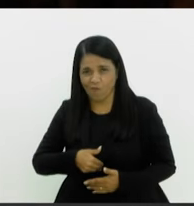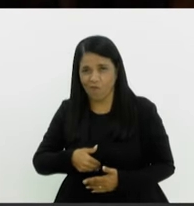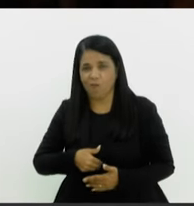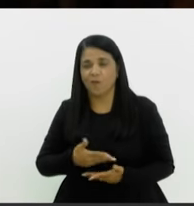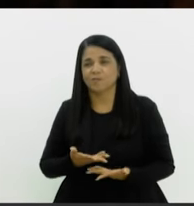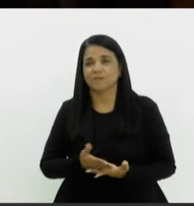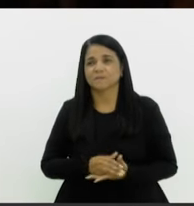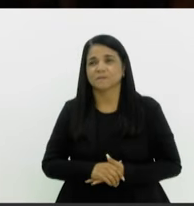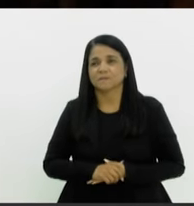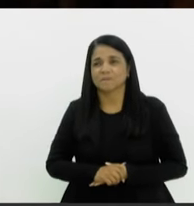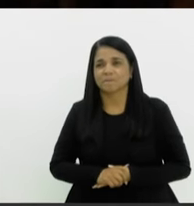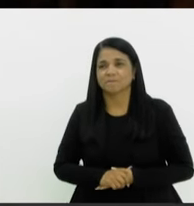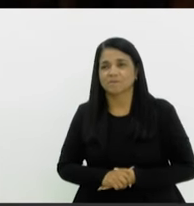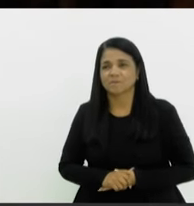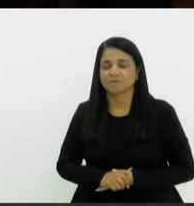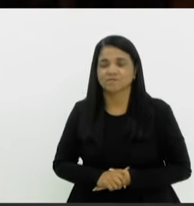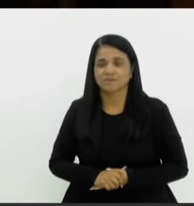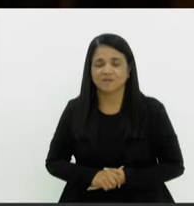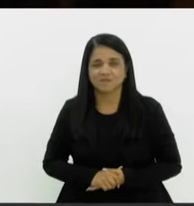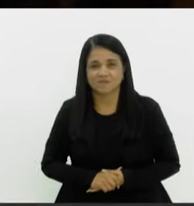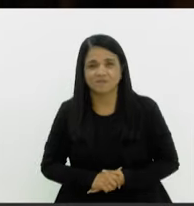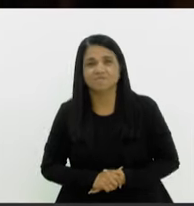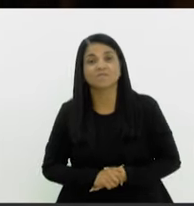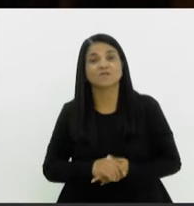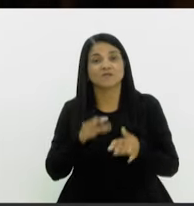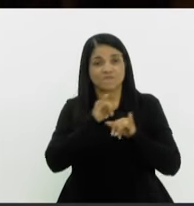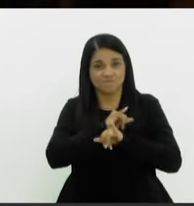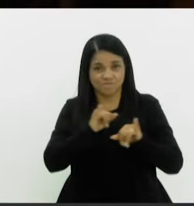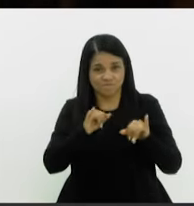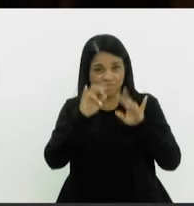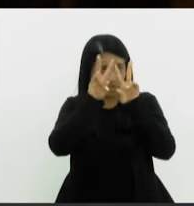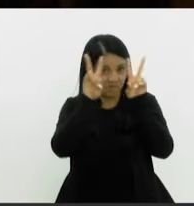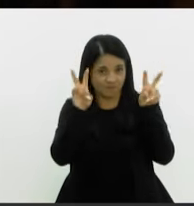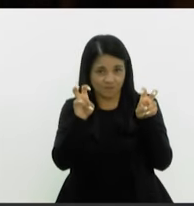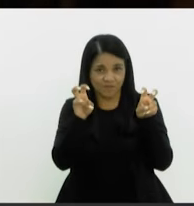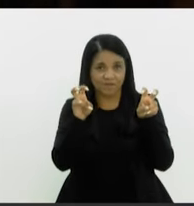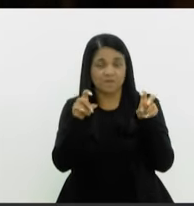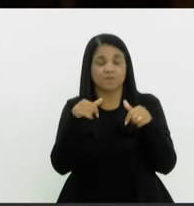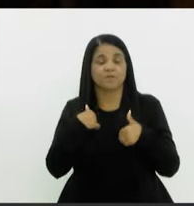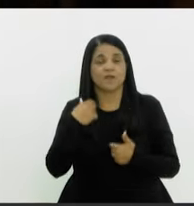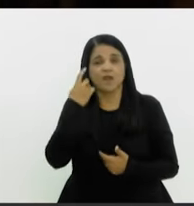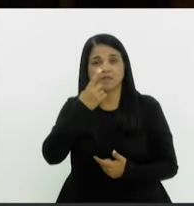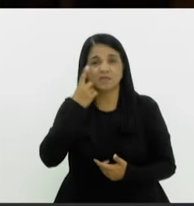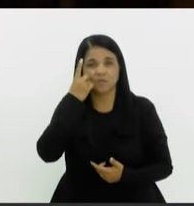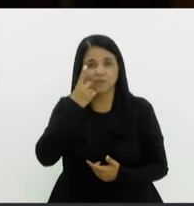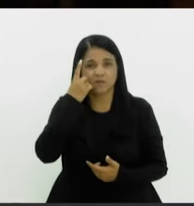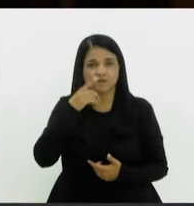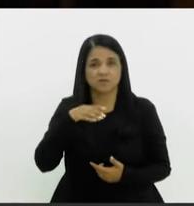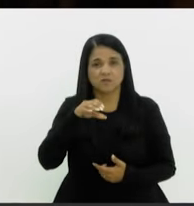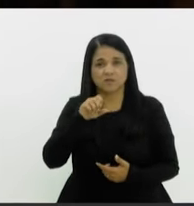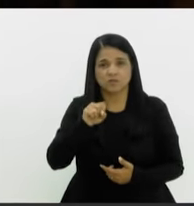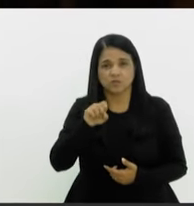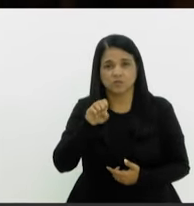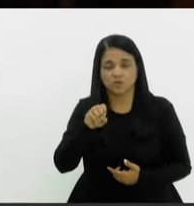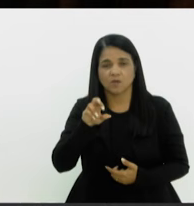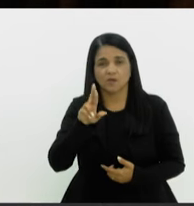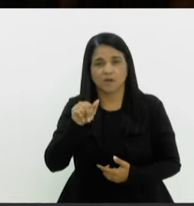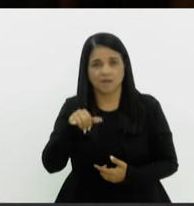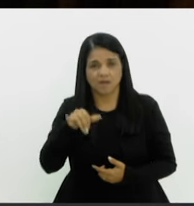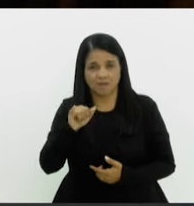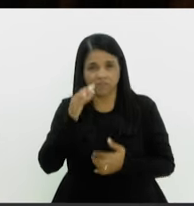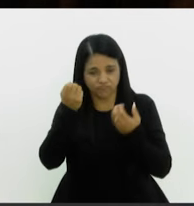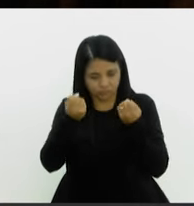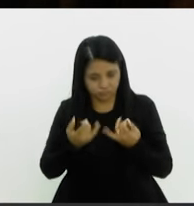adiantou a hora mas eu queria falar para vocês sobre um tema que a minha querida deputada Soraia já falou eu